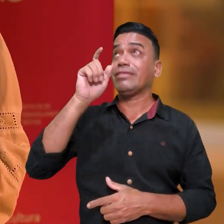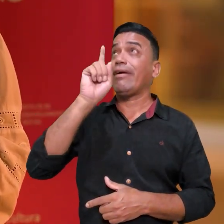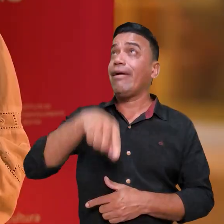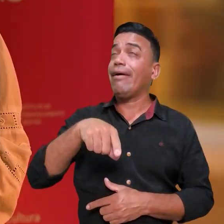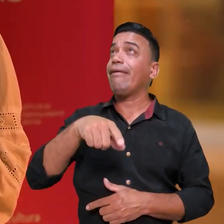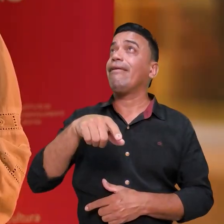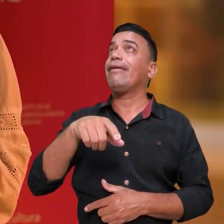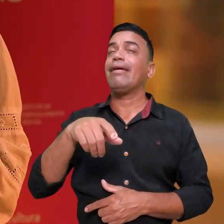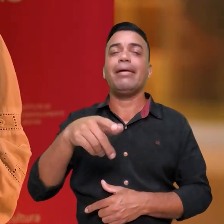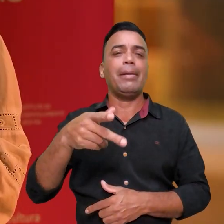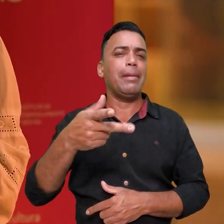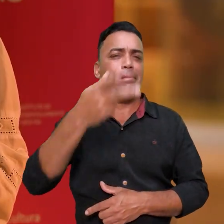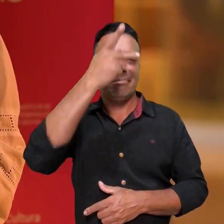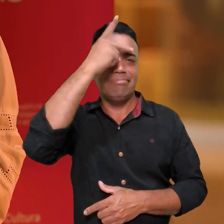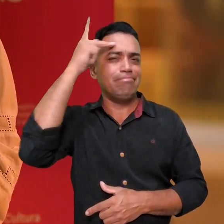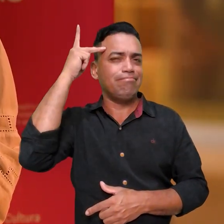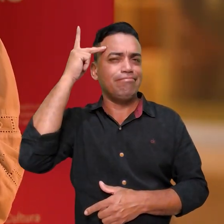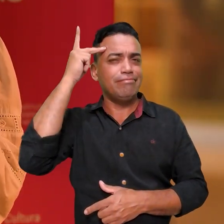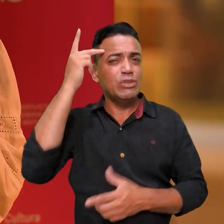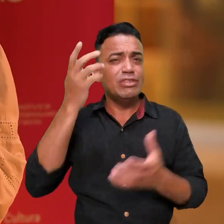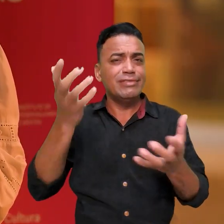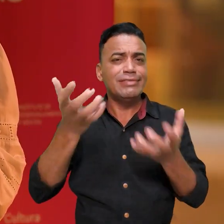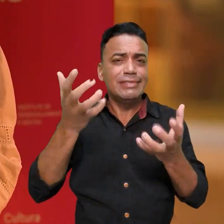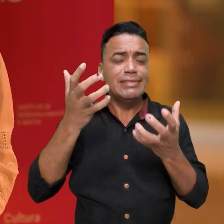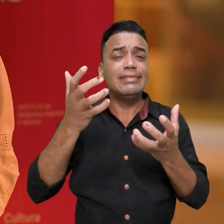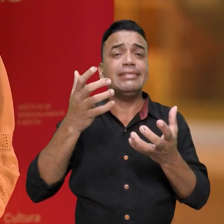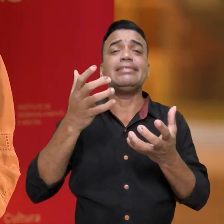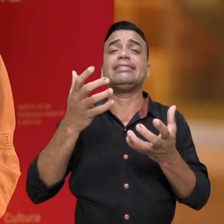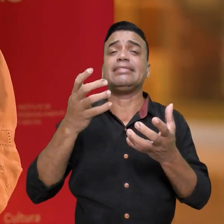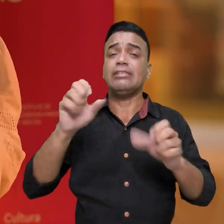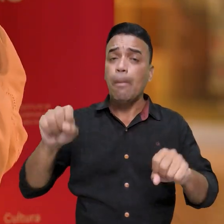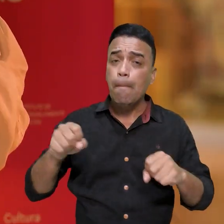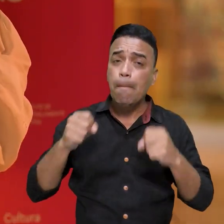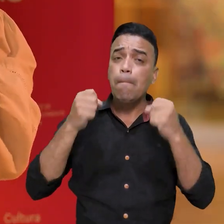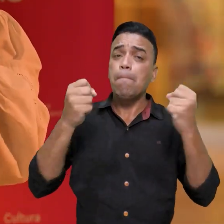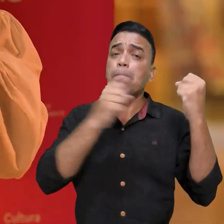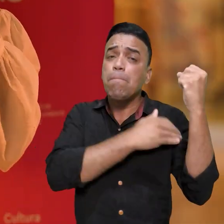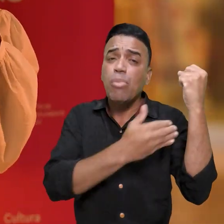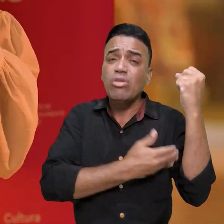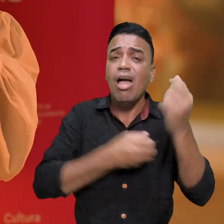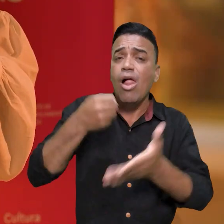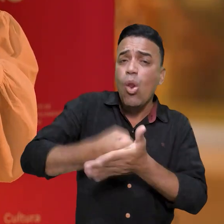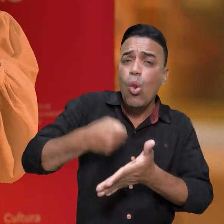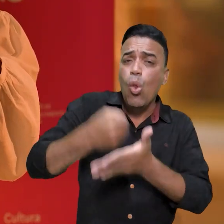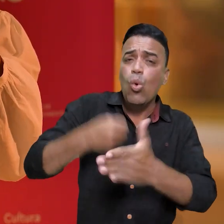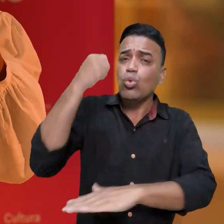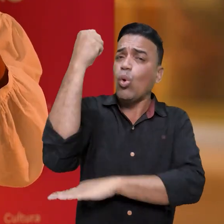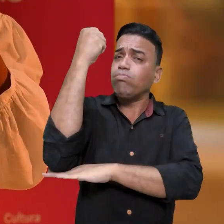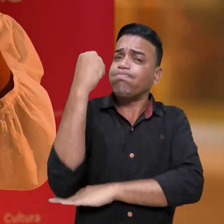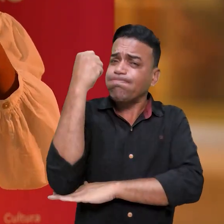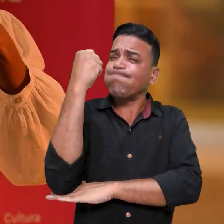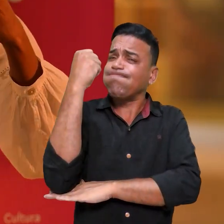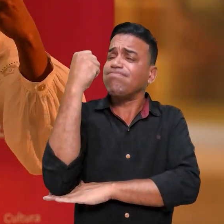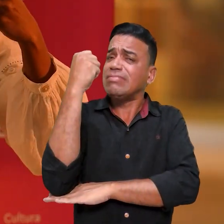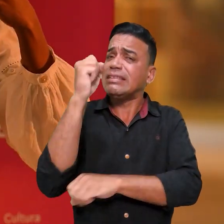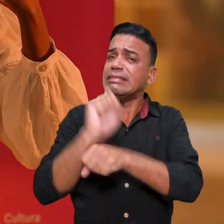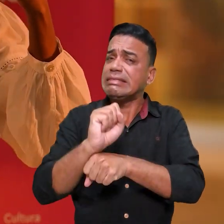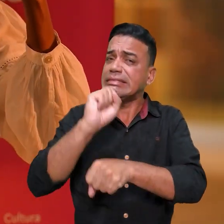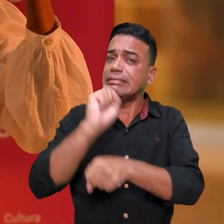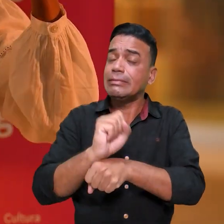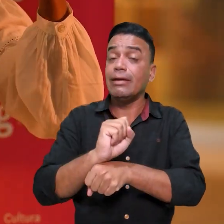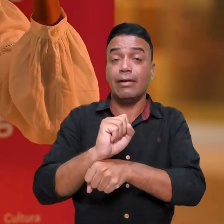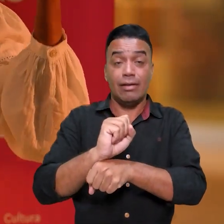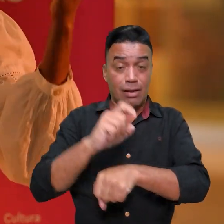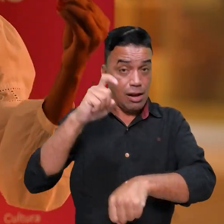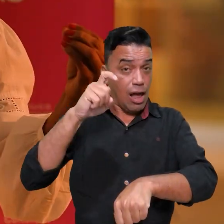alguém que quis alcançar esse poder, lutou muito e esperou. Então, ela fala: quando